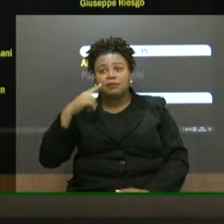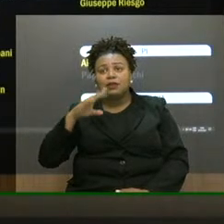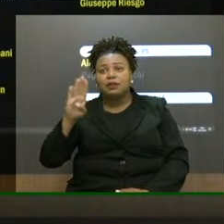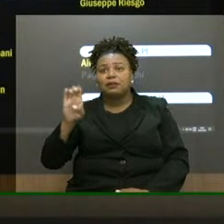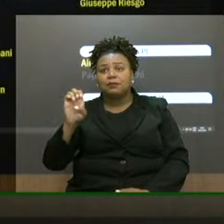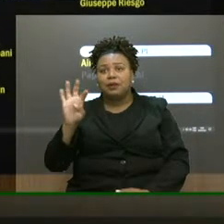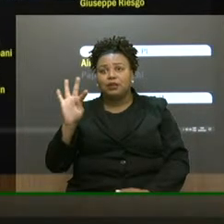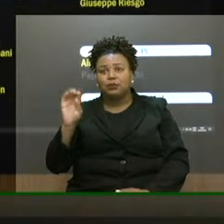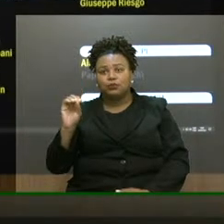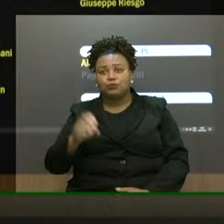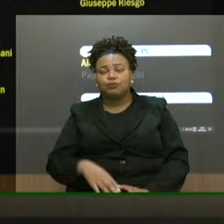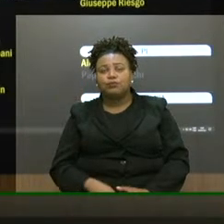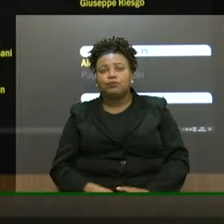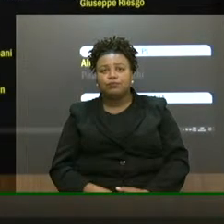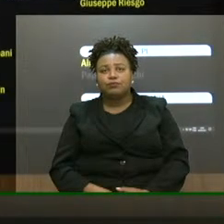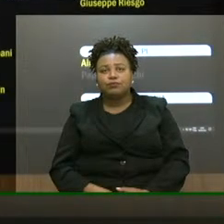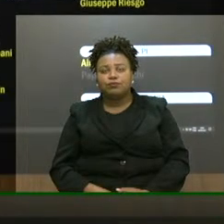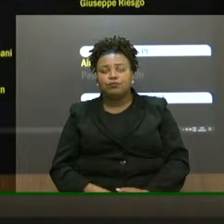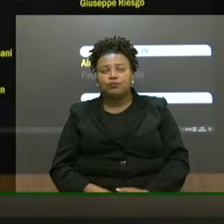Fantinel.